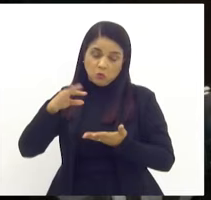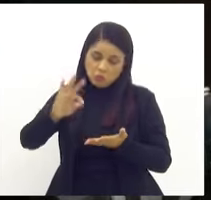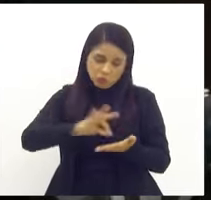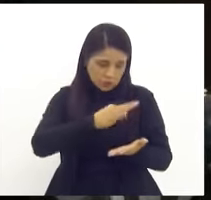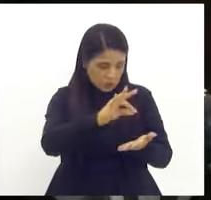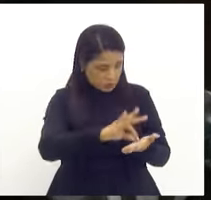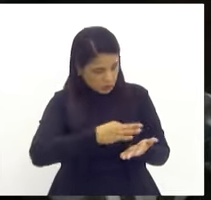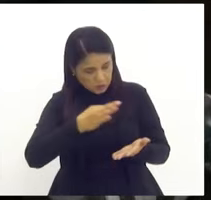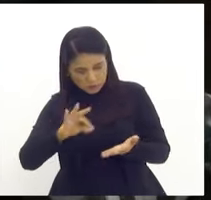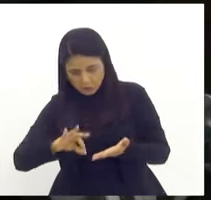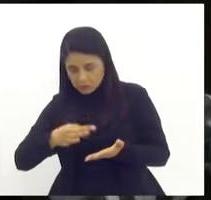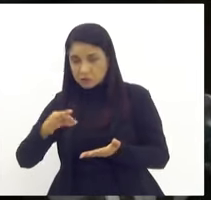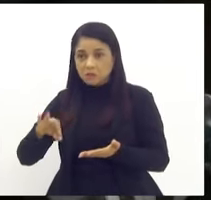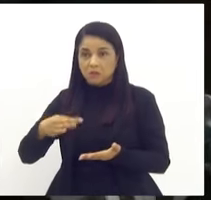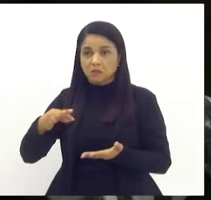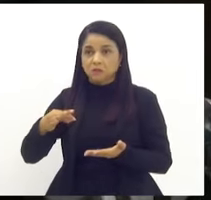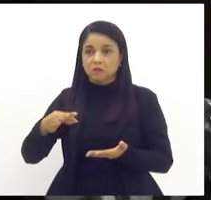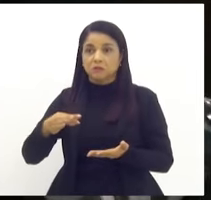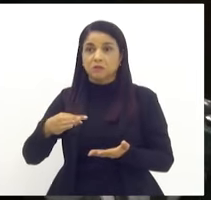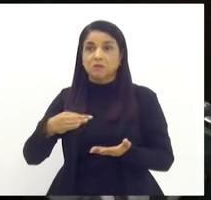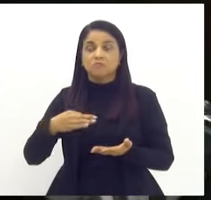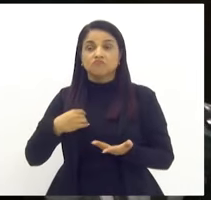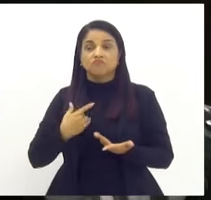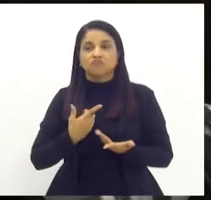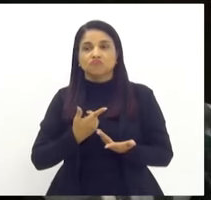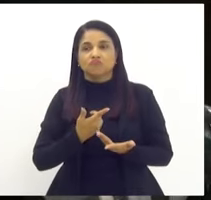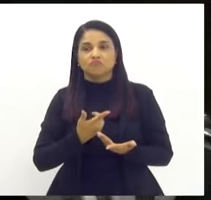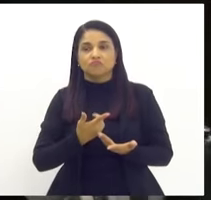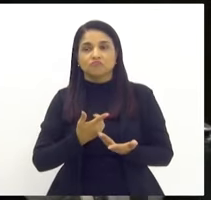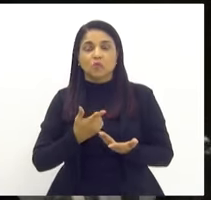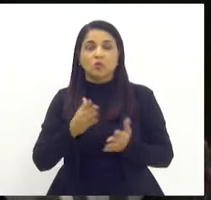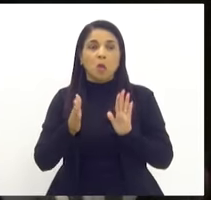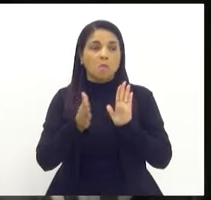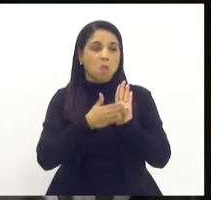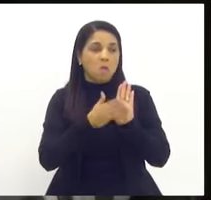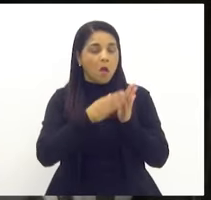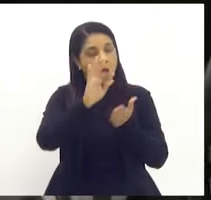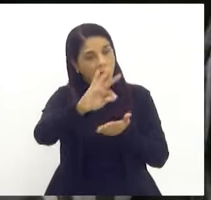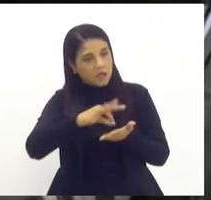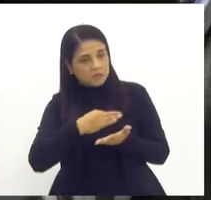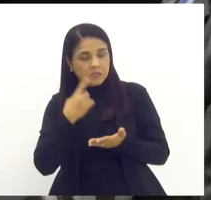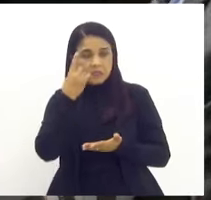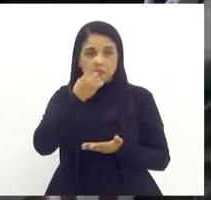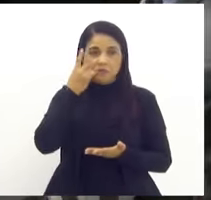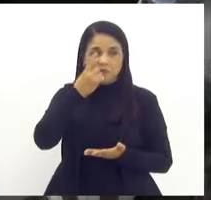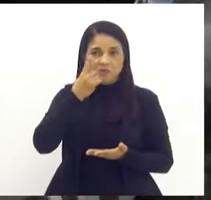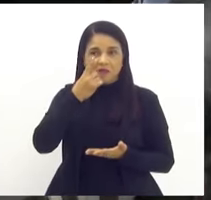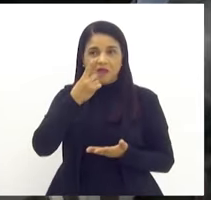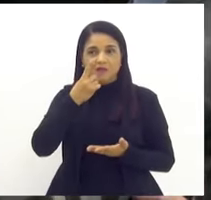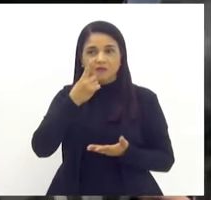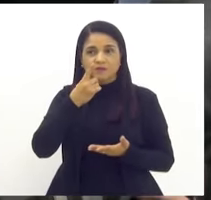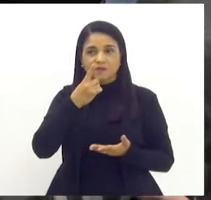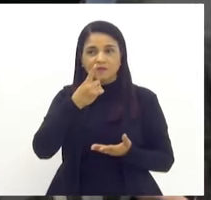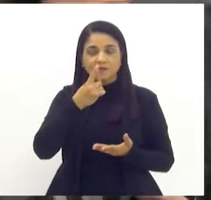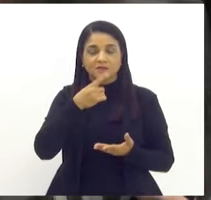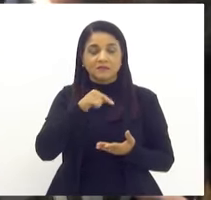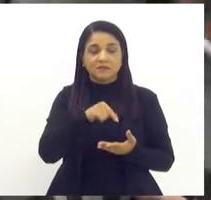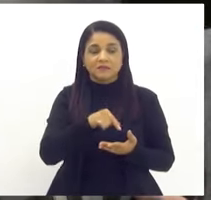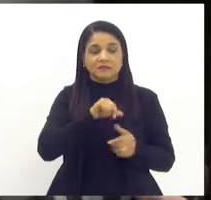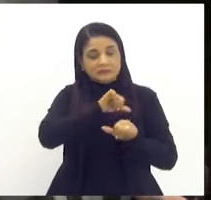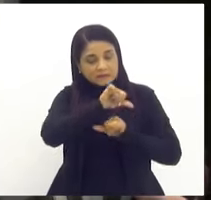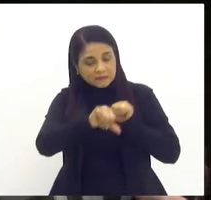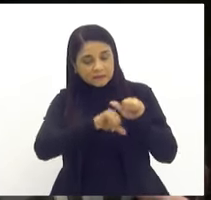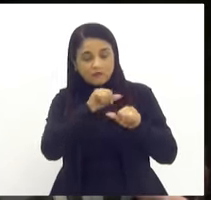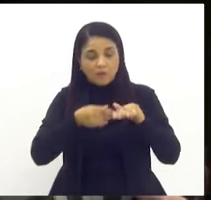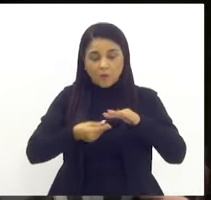tô assinando tô assinando tô assinando sem critério eu já assinei por exemplo uma proposta de um deputado que fala para transformar e